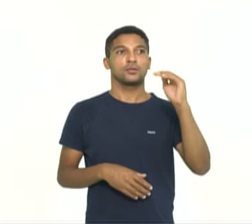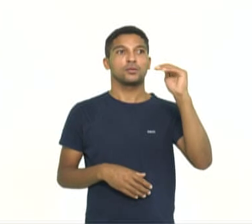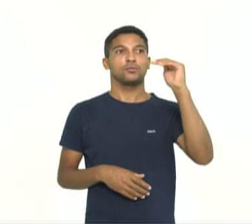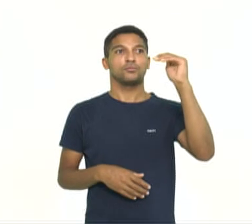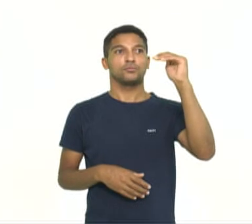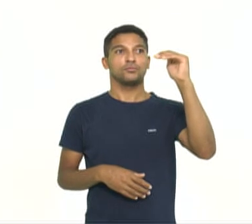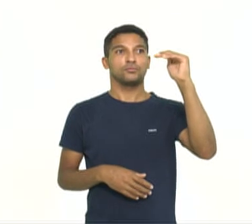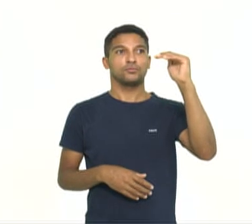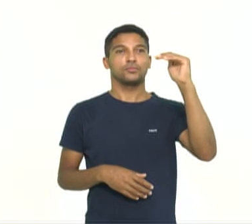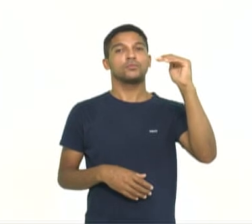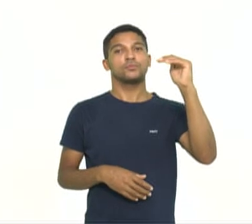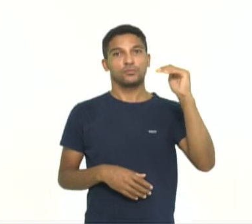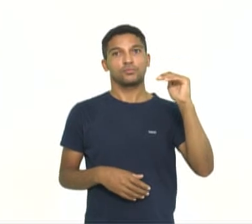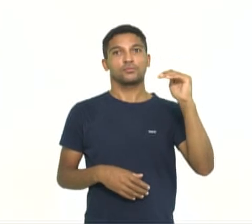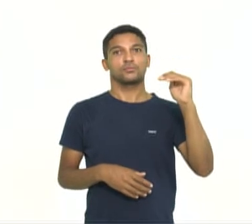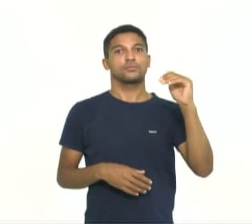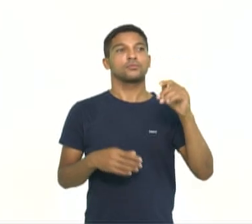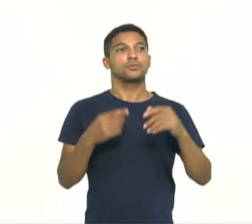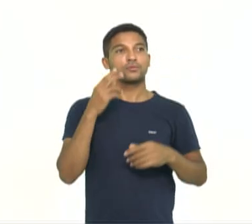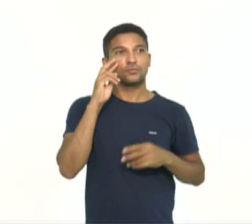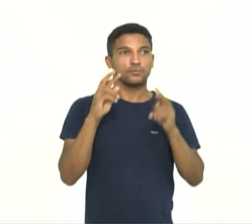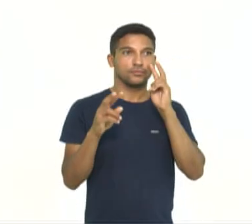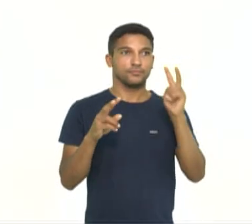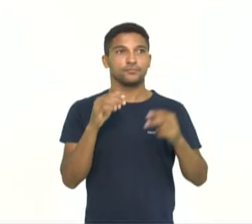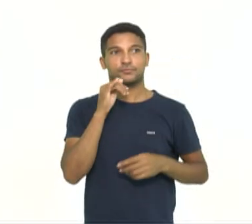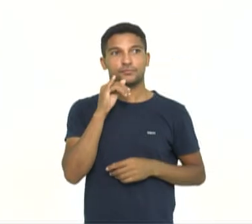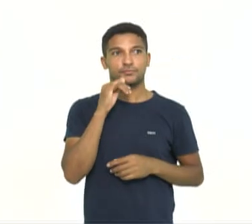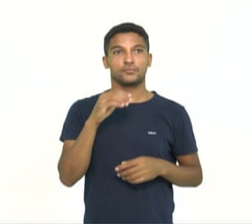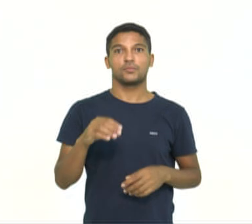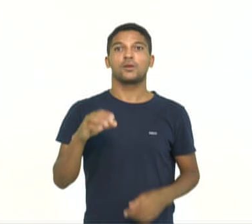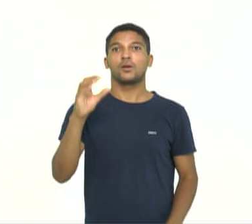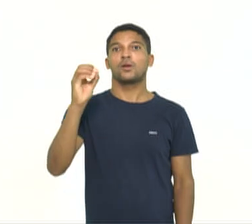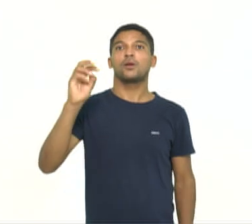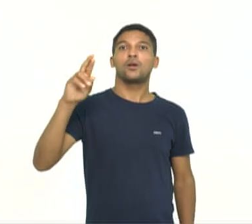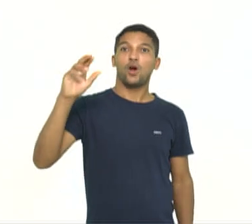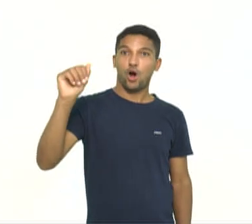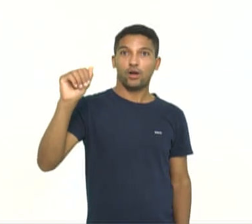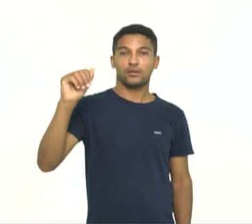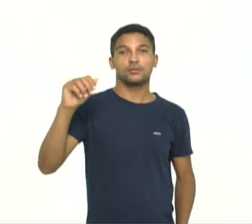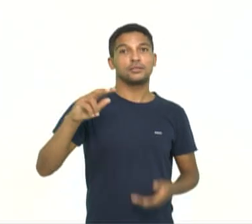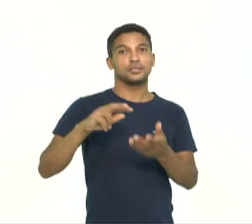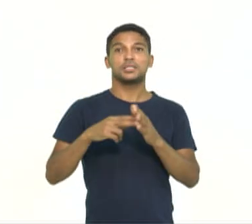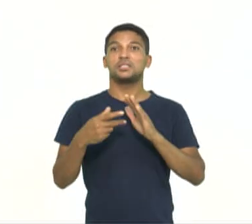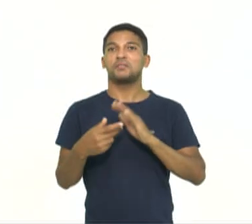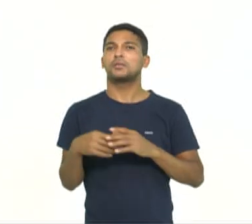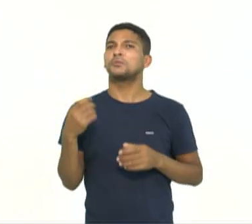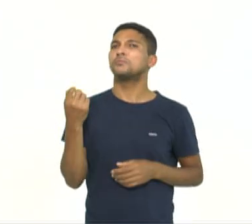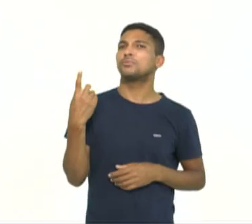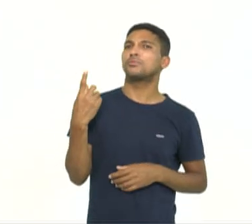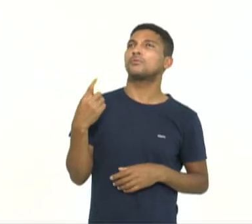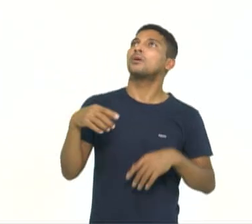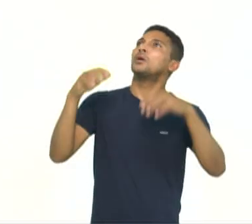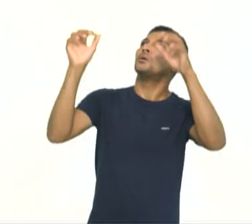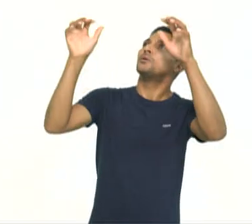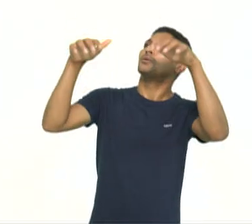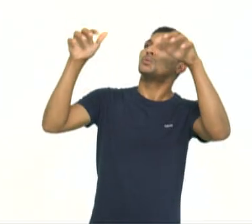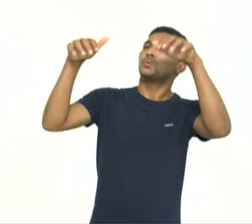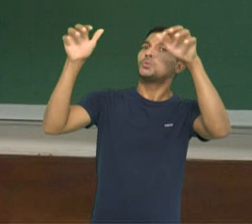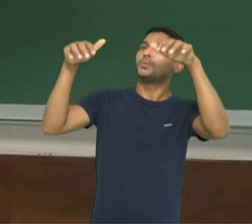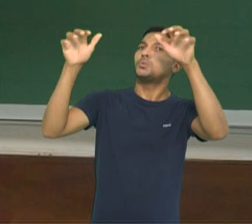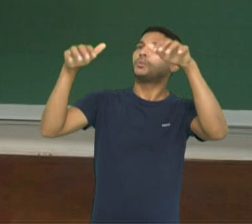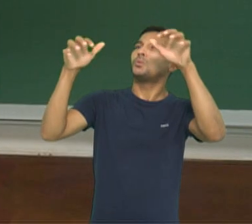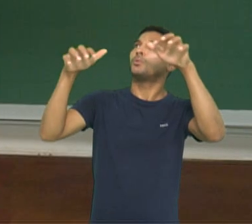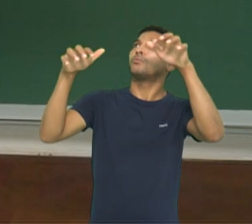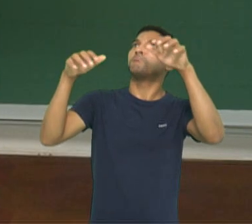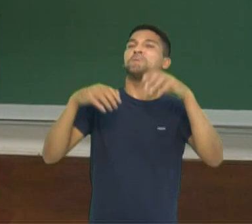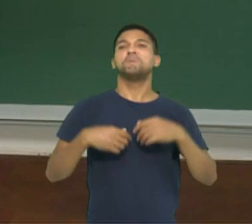ora, quer, já, né? No nosso exemplo, ora o tempo melhora, ora recomeça a chuva. Típico de Curitiba